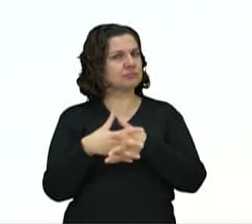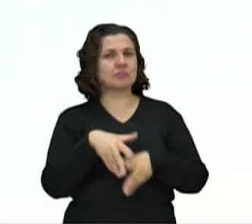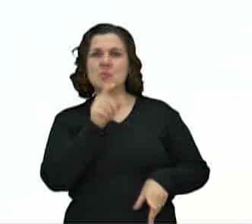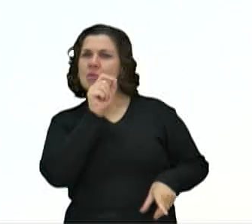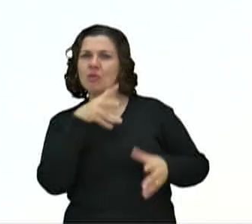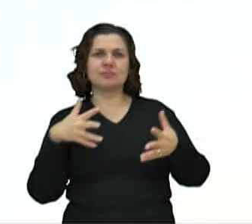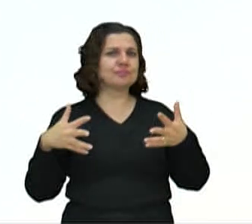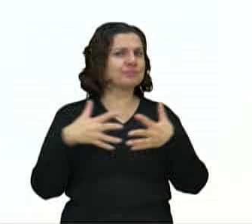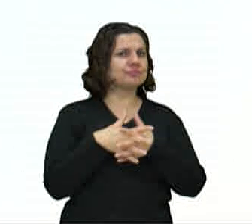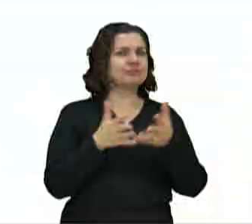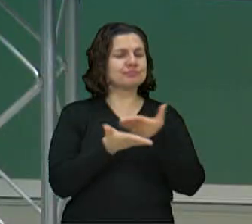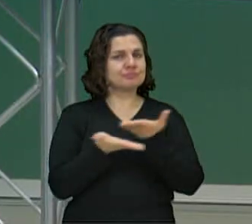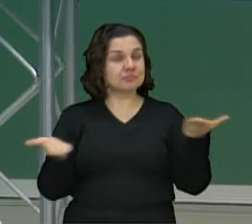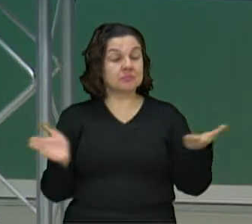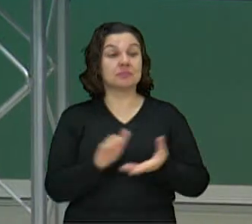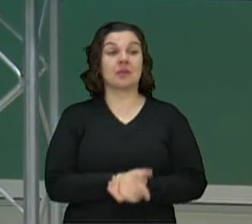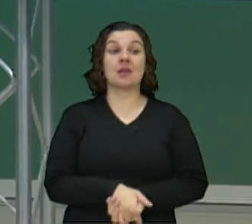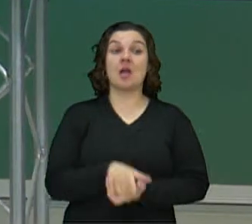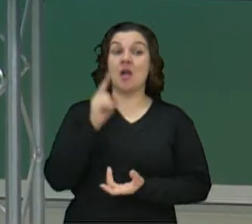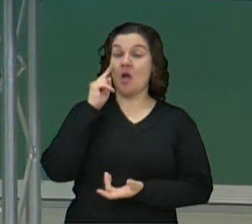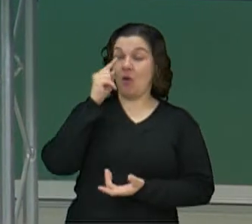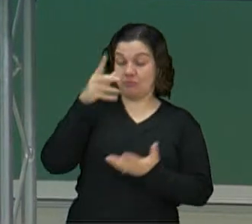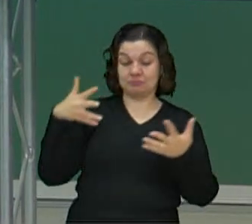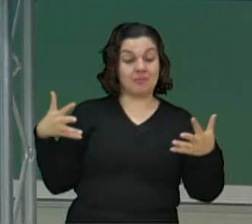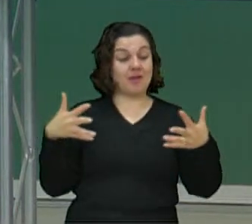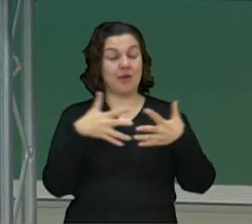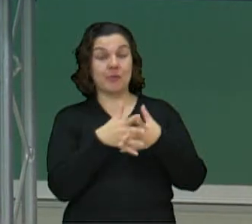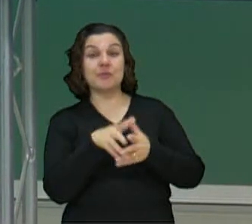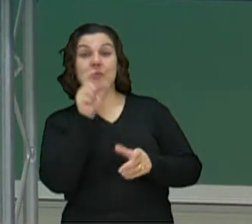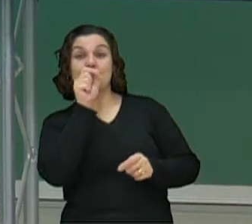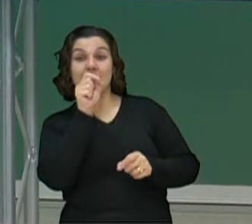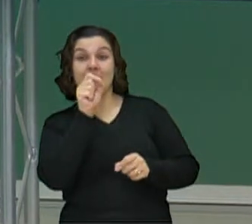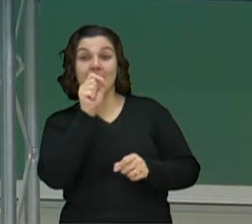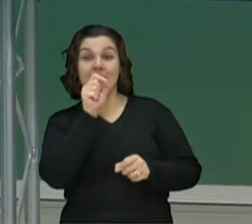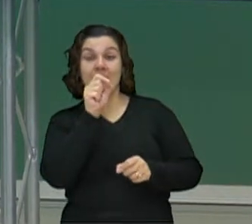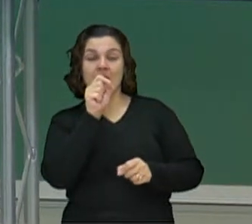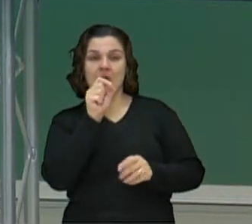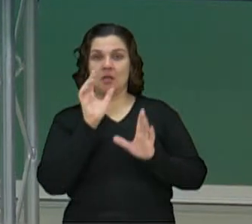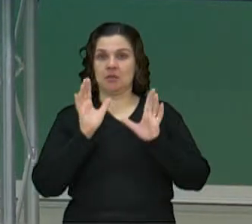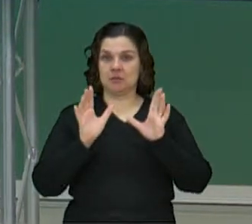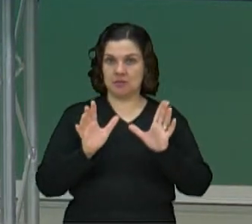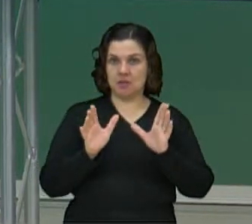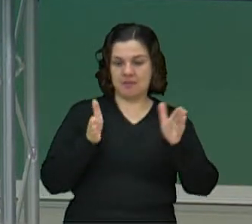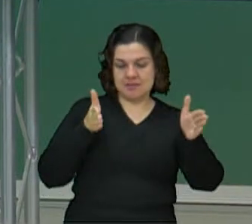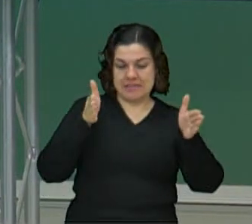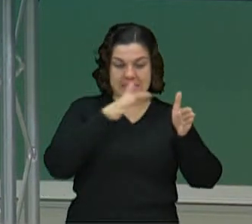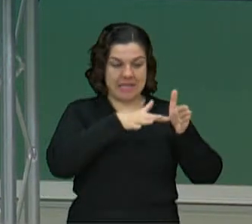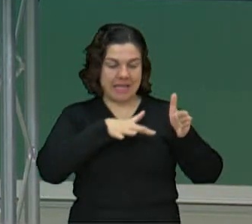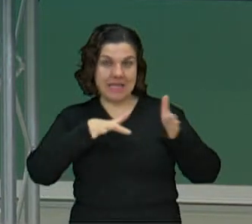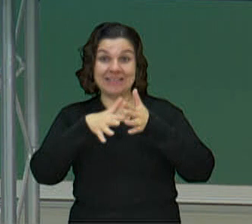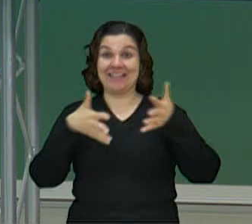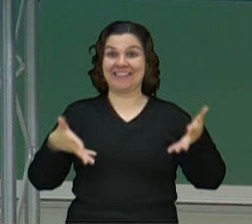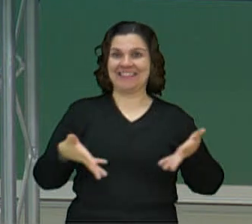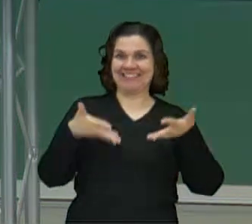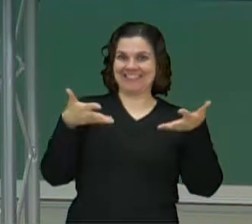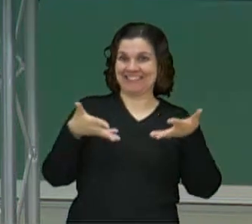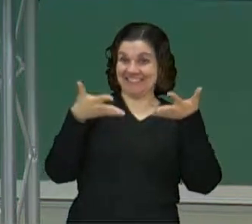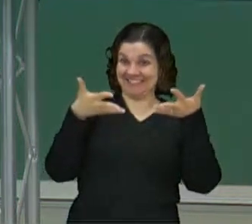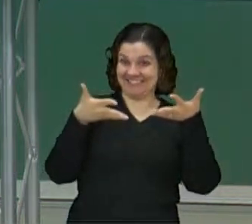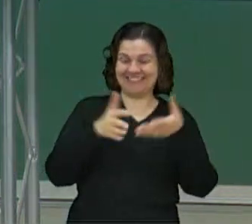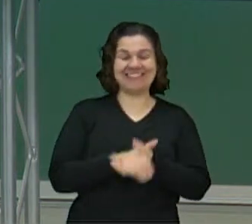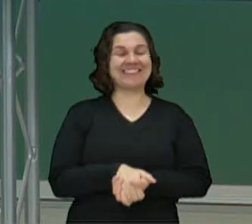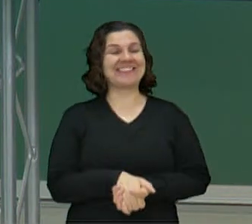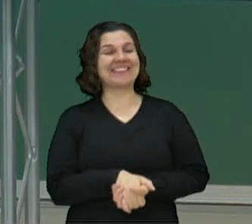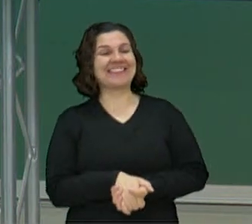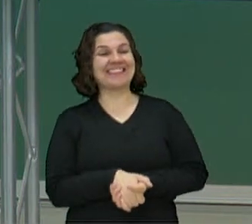Que contradições são essas? A contradição residia no fato de, em meio a toda essa